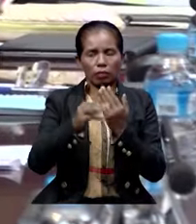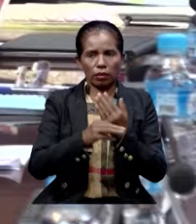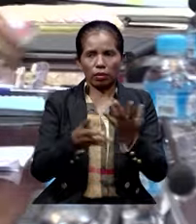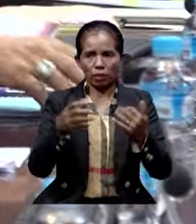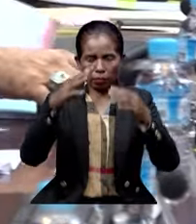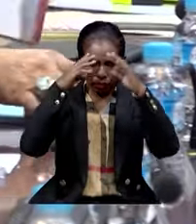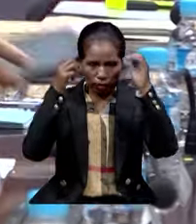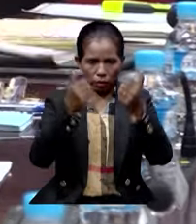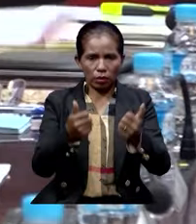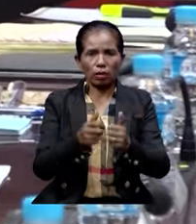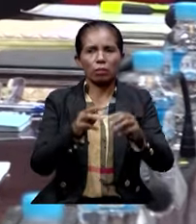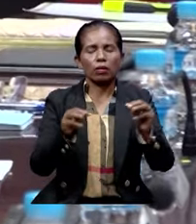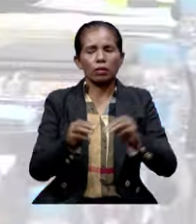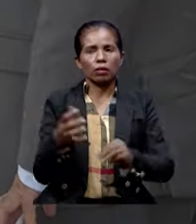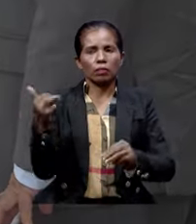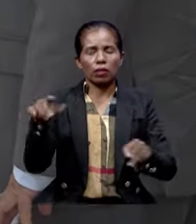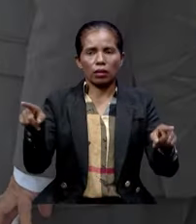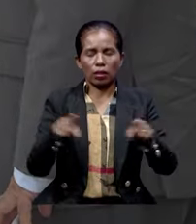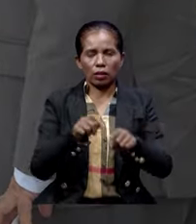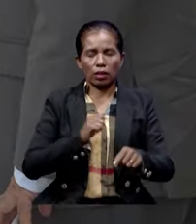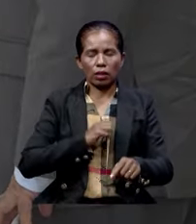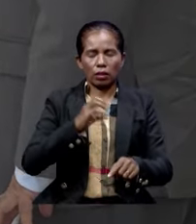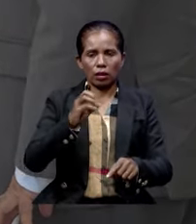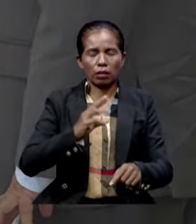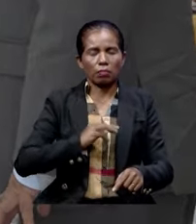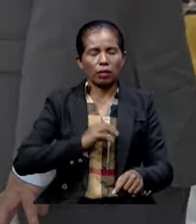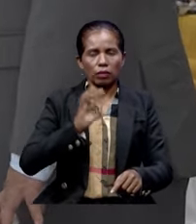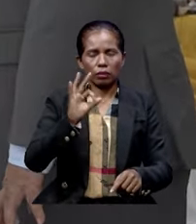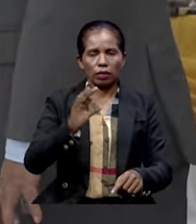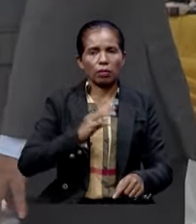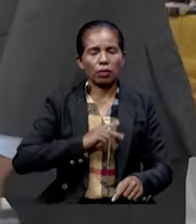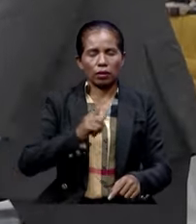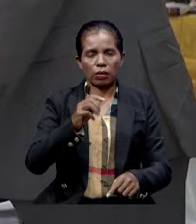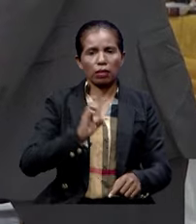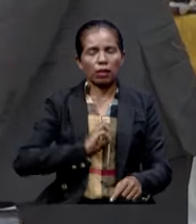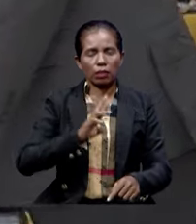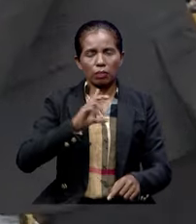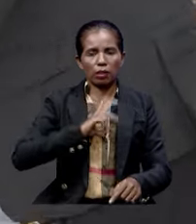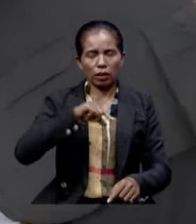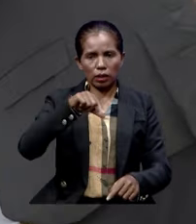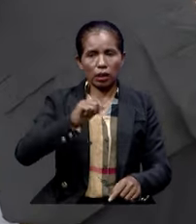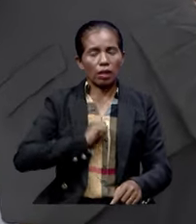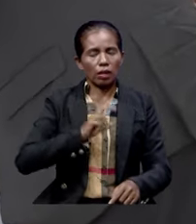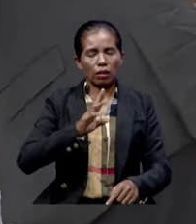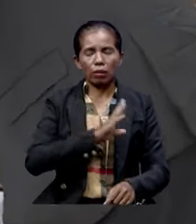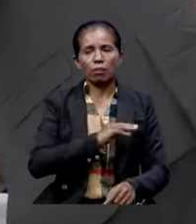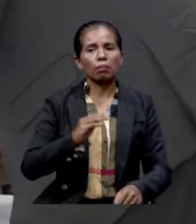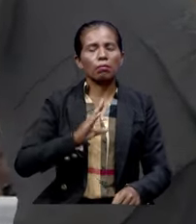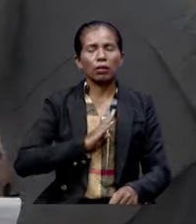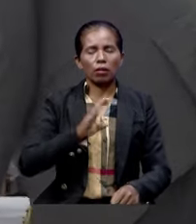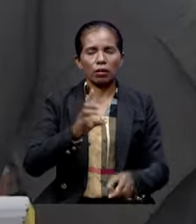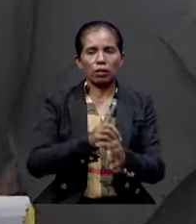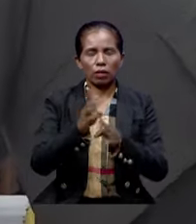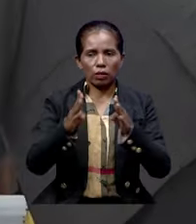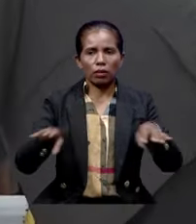o presidente da autoridade município Siranesan Ainaru, Manufahi no Manatutu, Hermera Likisa Aileu no Balcão, onde o diretor